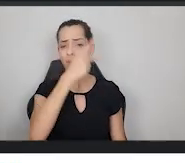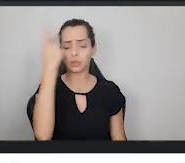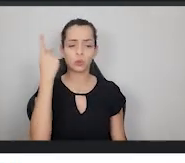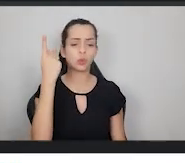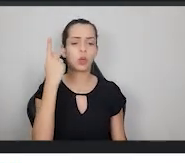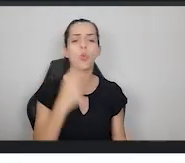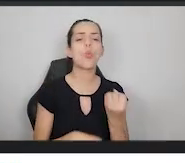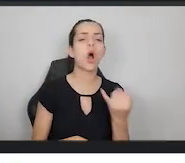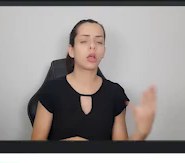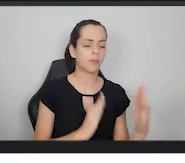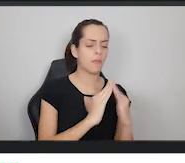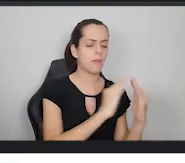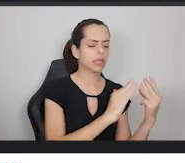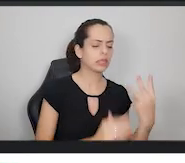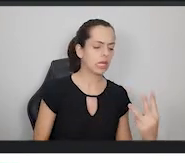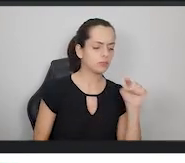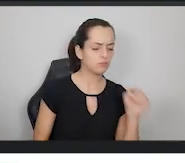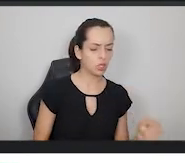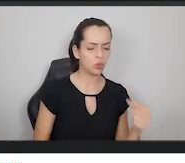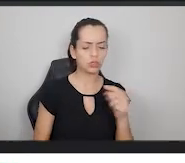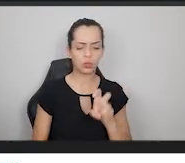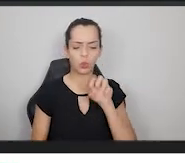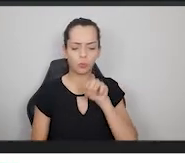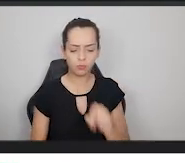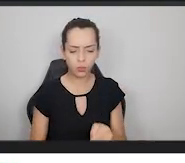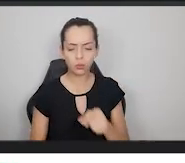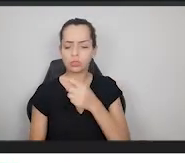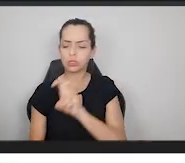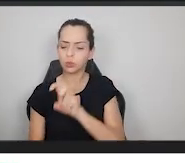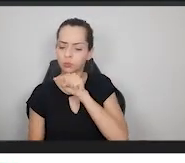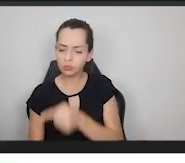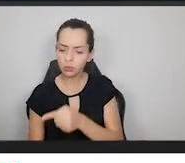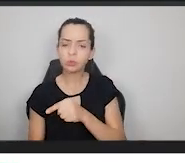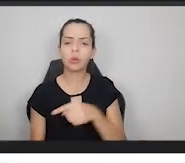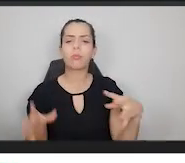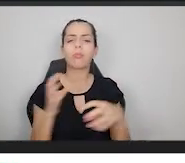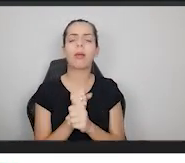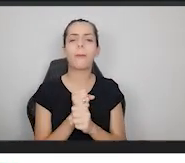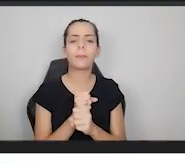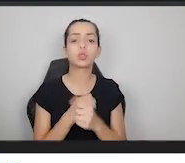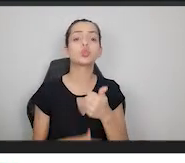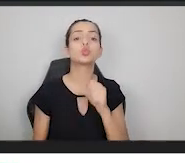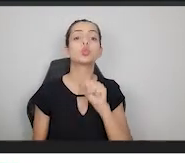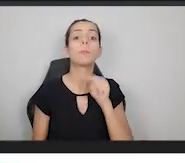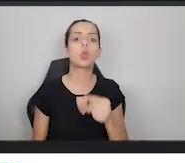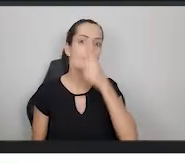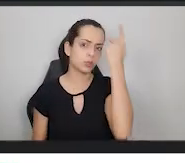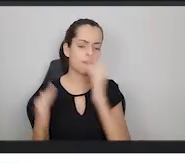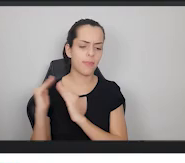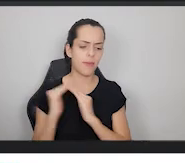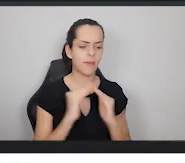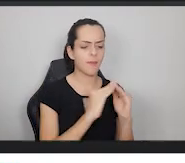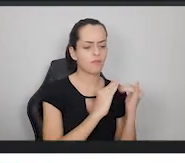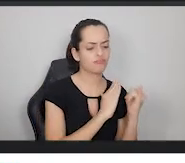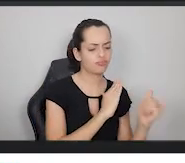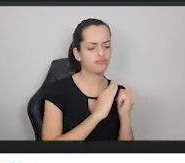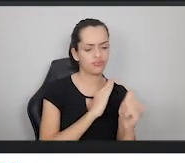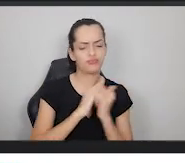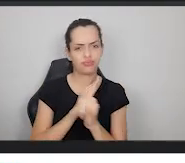coordenado perfeitamente, que o R1 deva atuar e que esse sistema permaneça intacto. Então, imagine que eu tenho